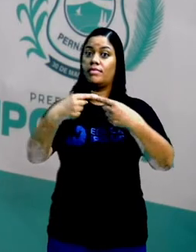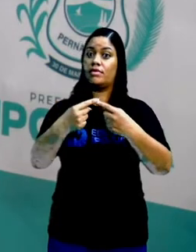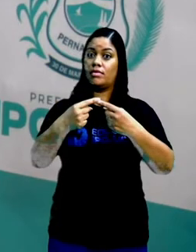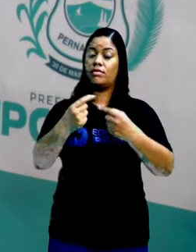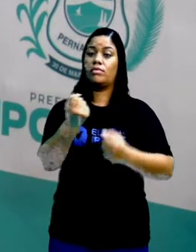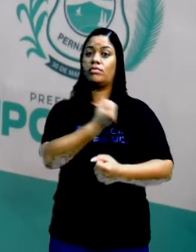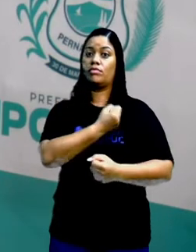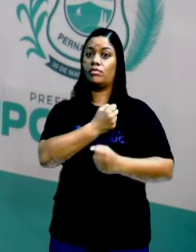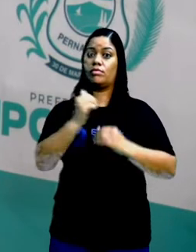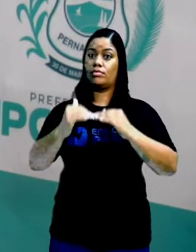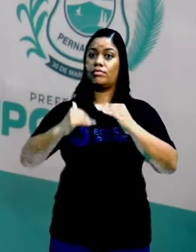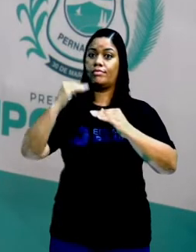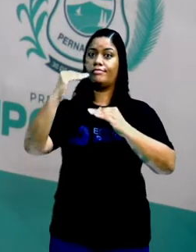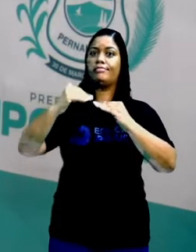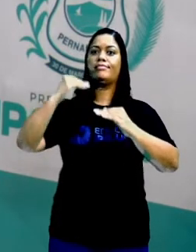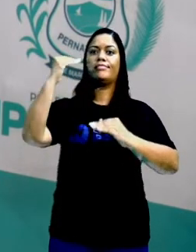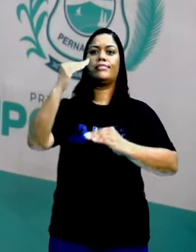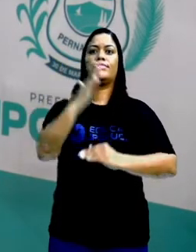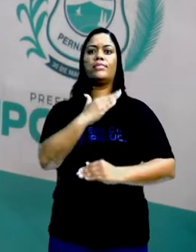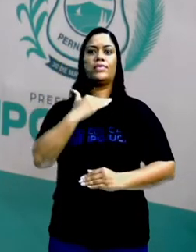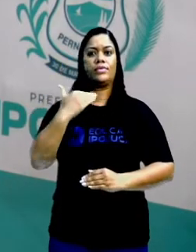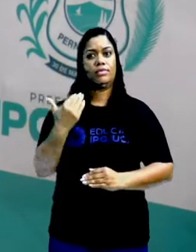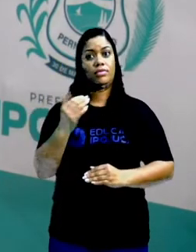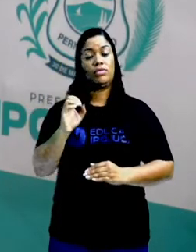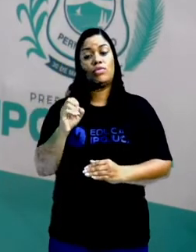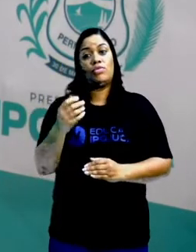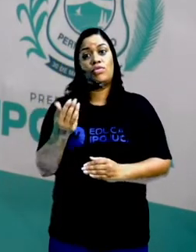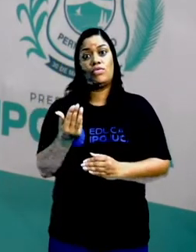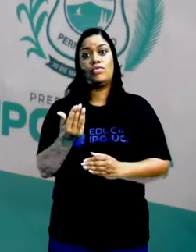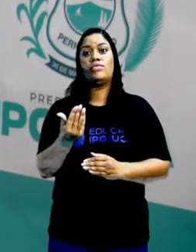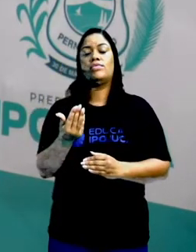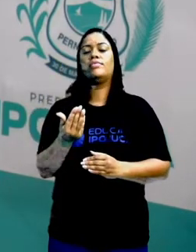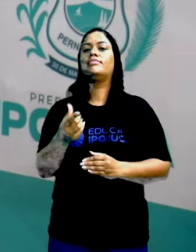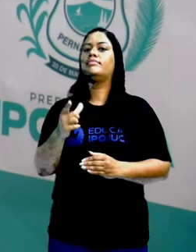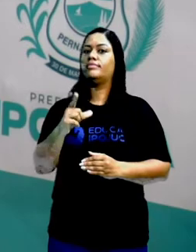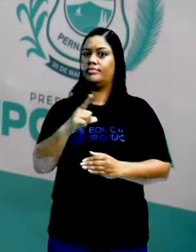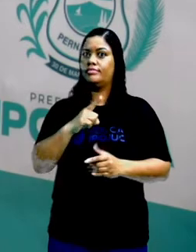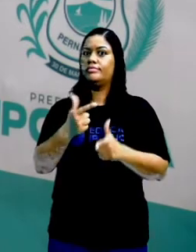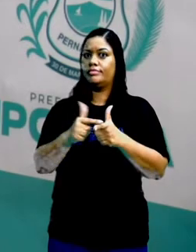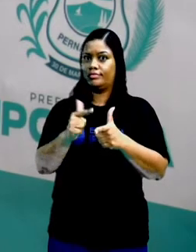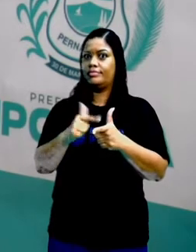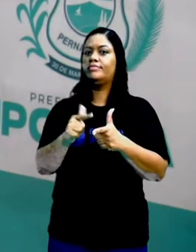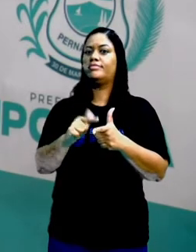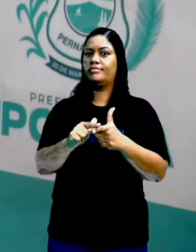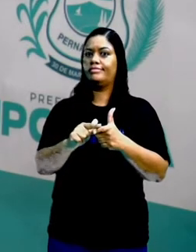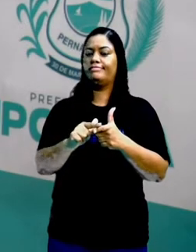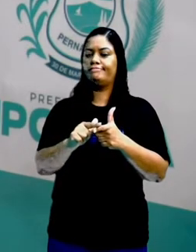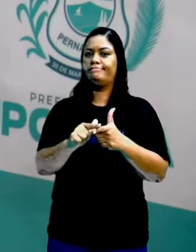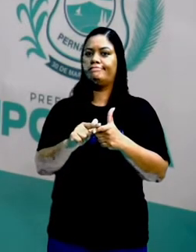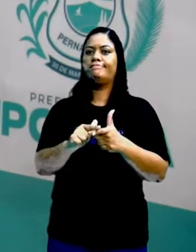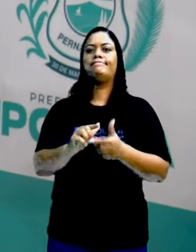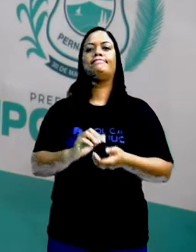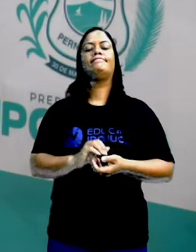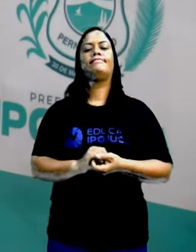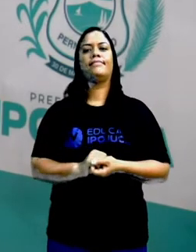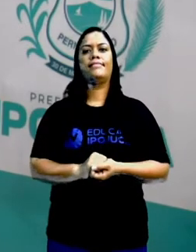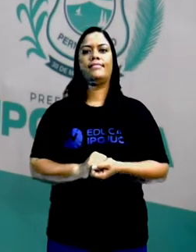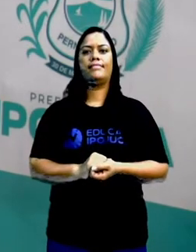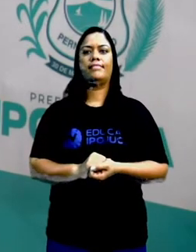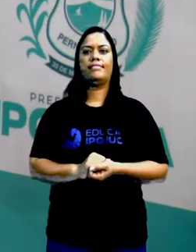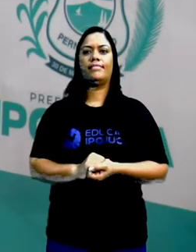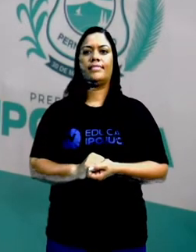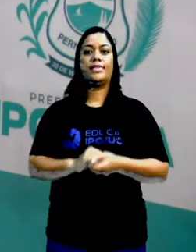aumenta o risco das pessoas morrerem ou sofrerem um acidente com armas de fogo Então esse é um dado